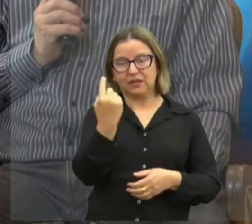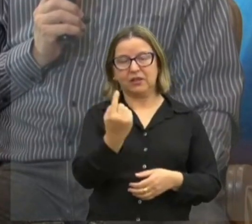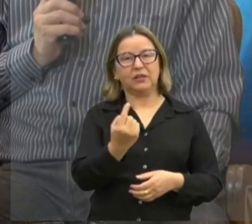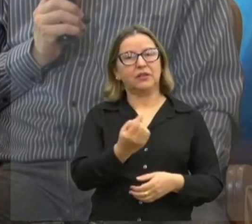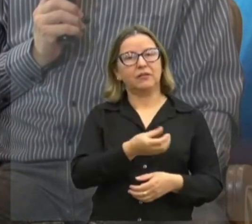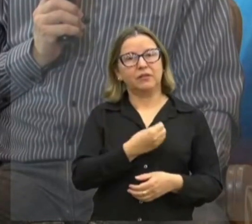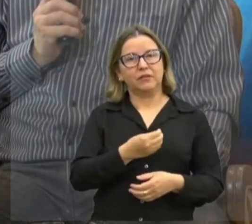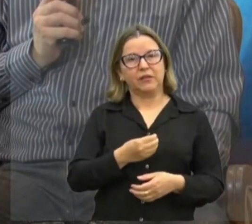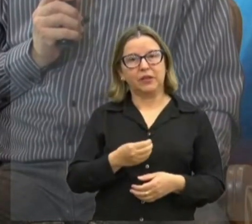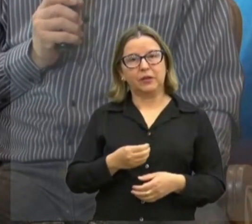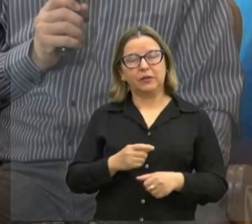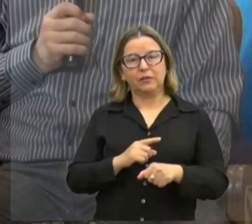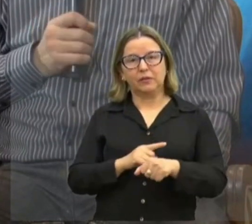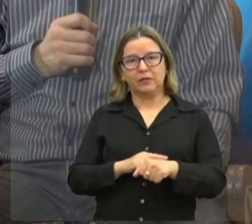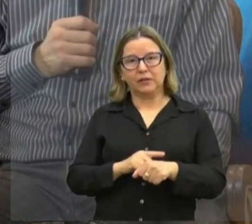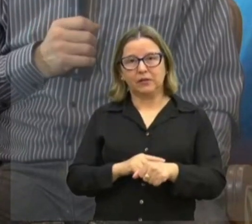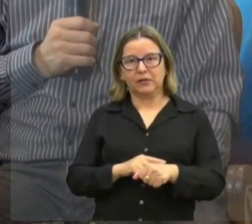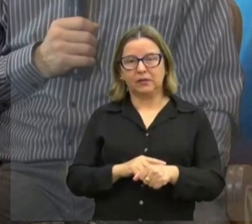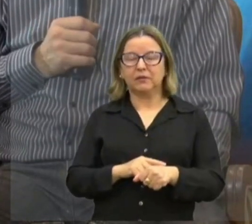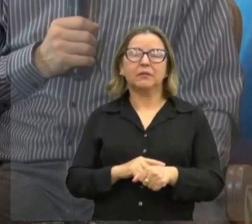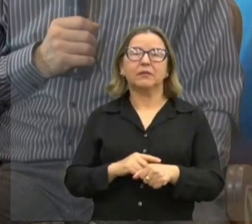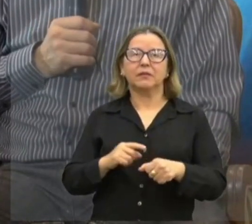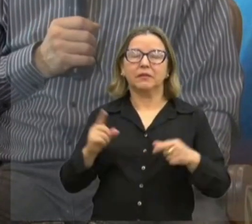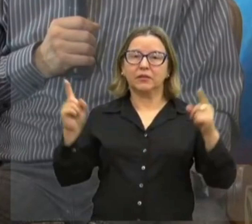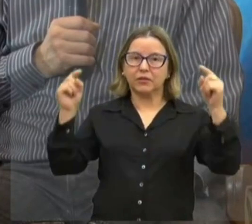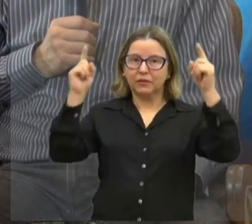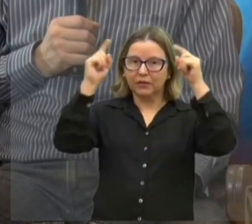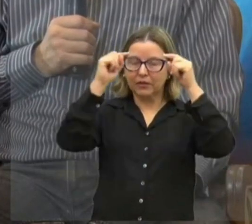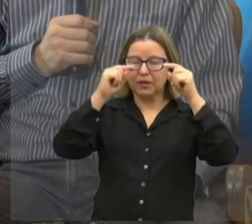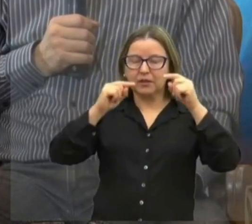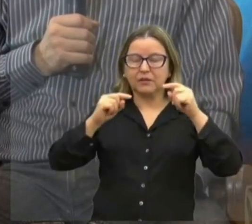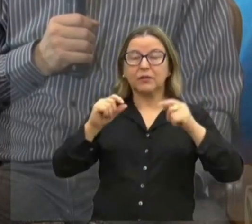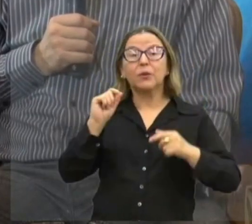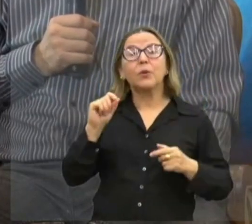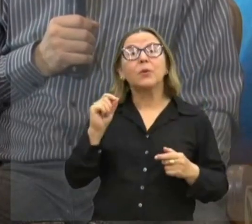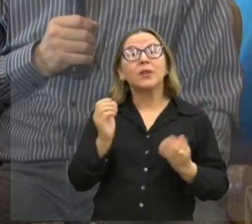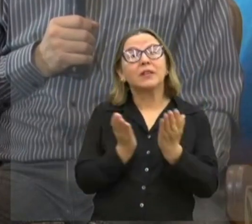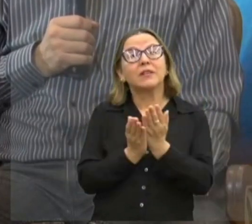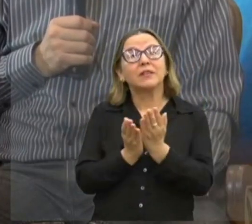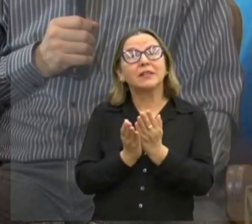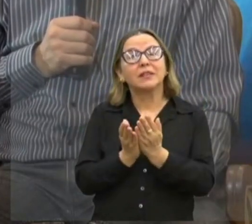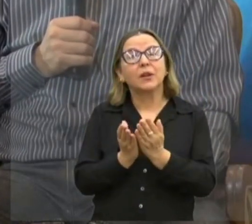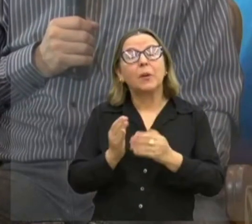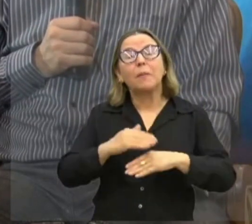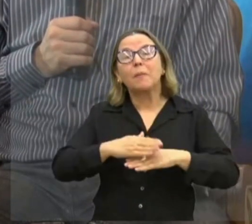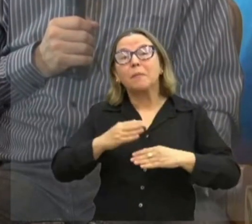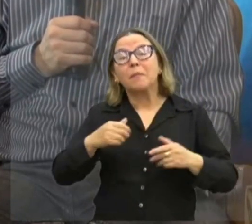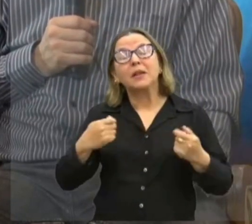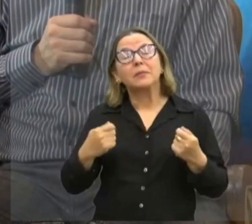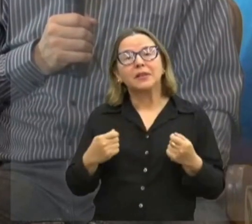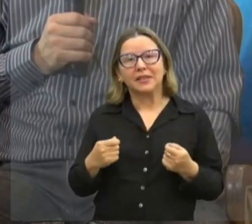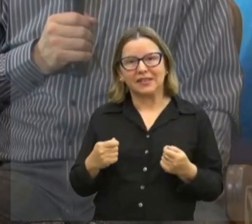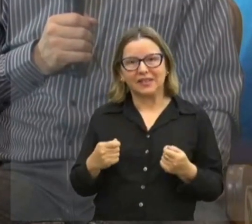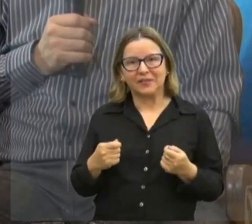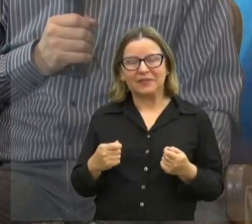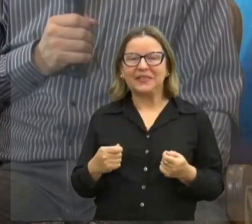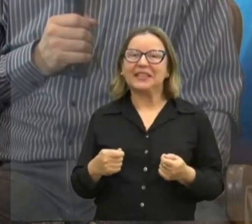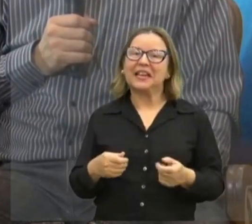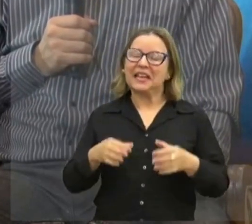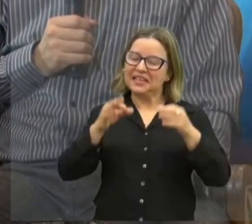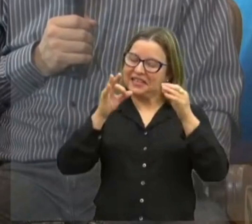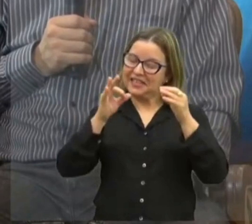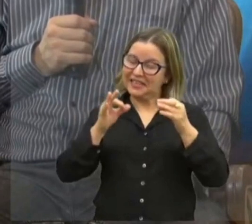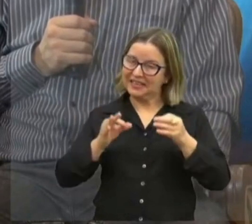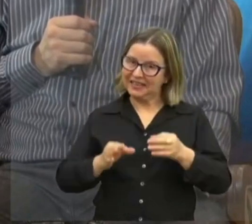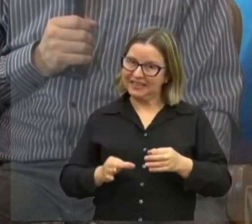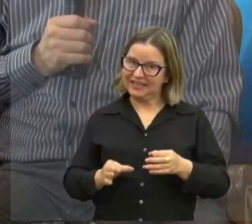momento de dificuldade, o que o cristão mais precisa é exatamente da certeza e da